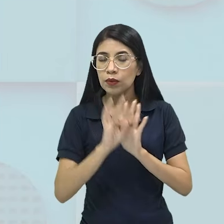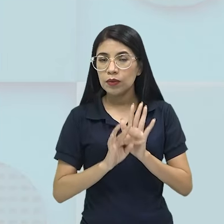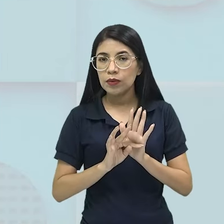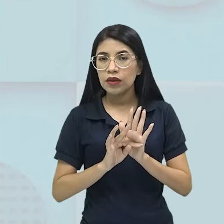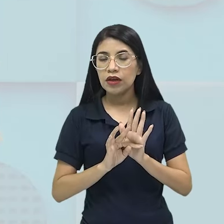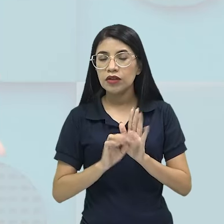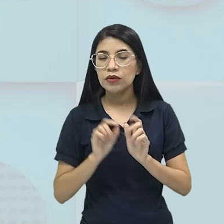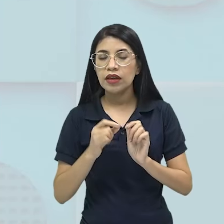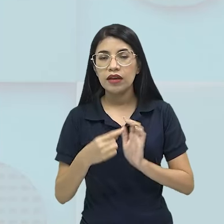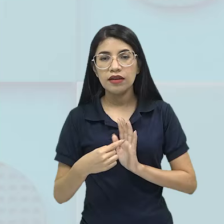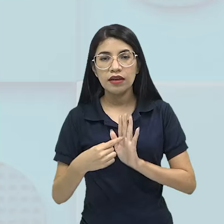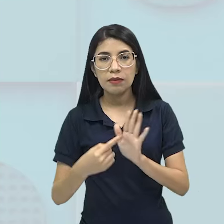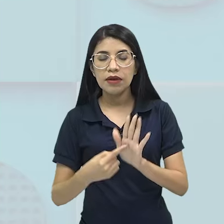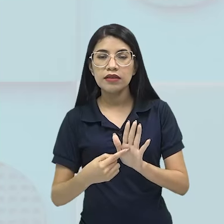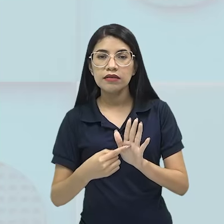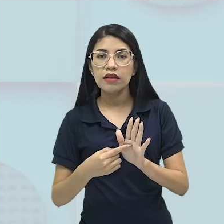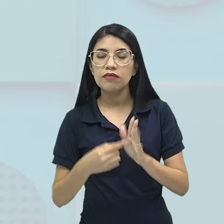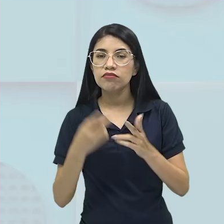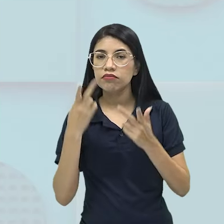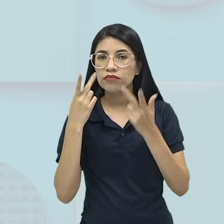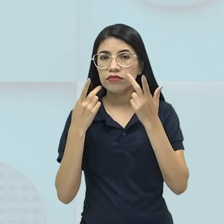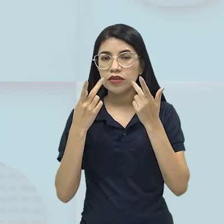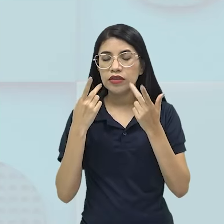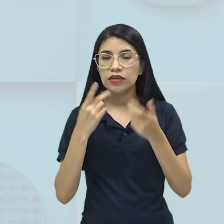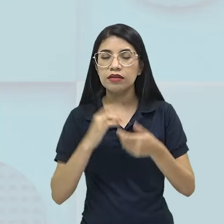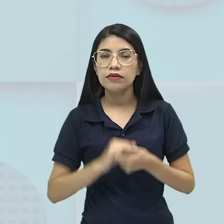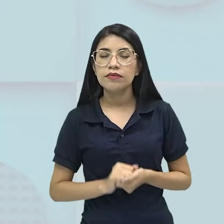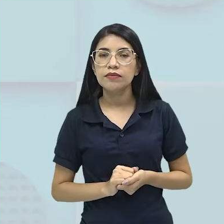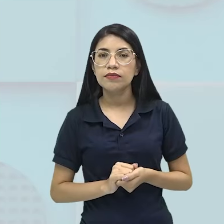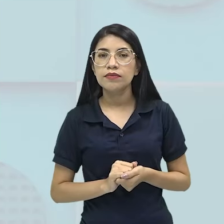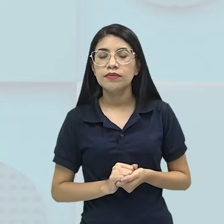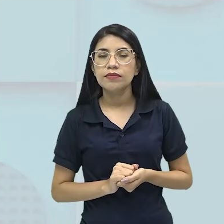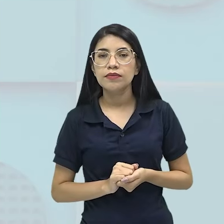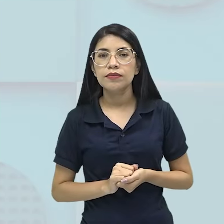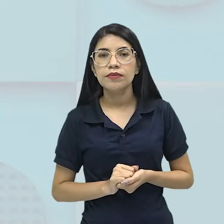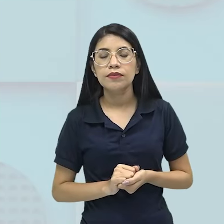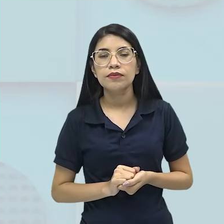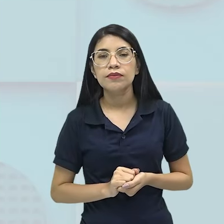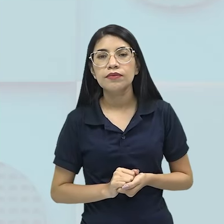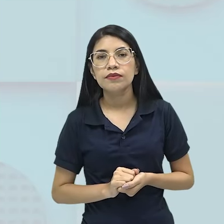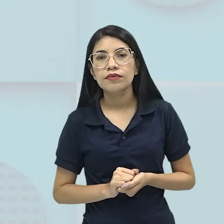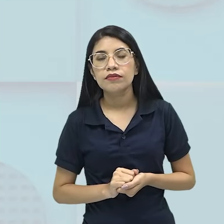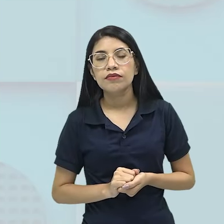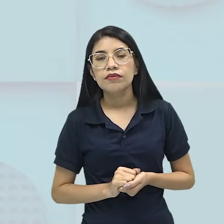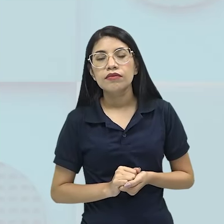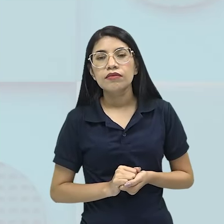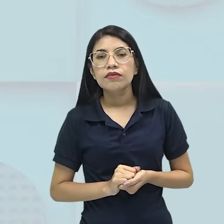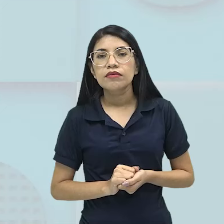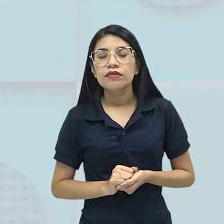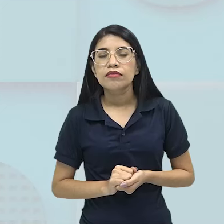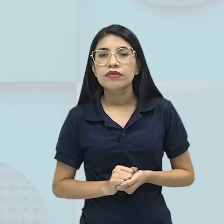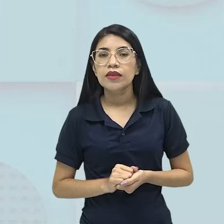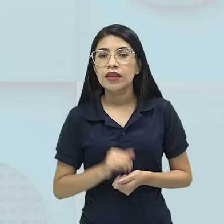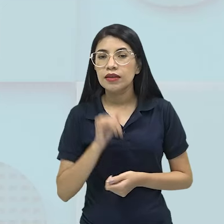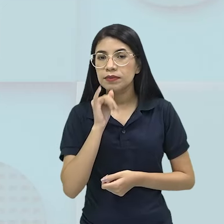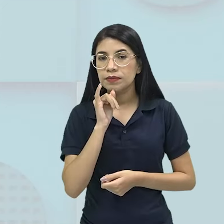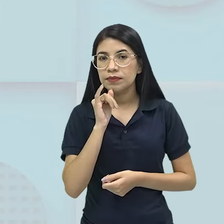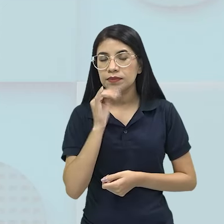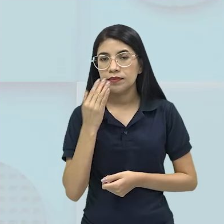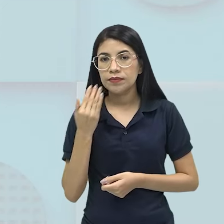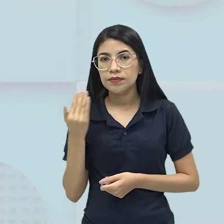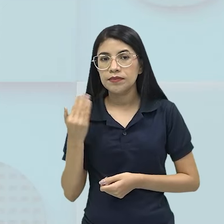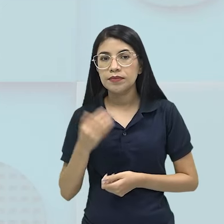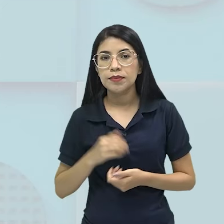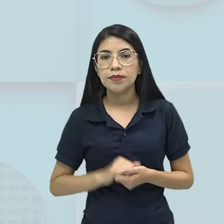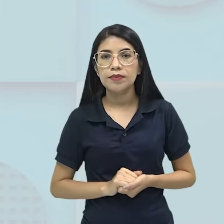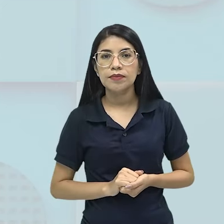já interpretada, né? É aquela palavra dramatizada. Muito bem. Vamos ver um exemplo?